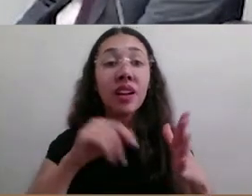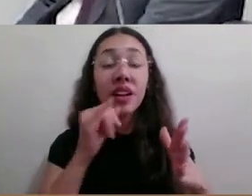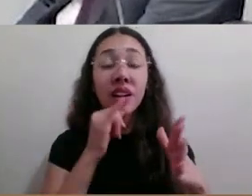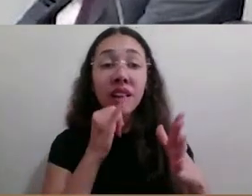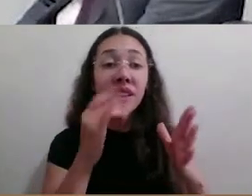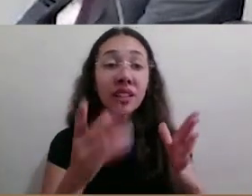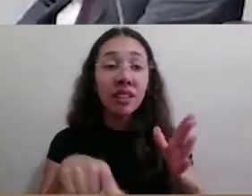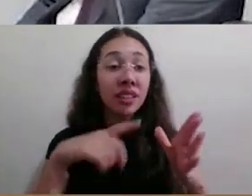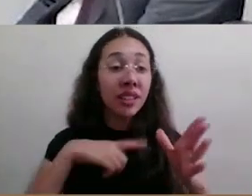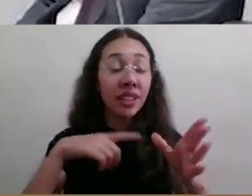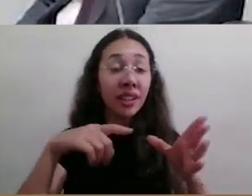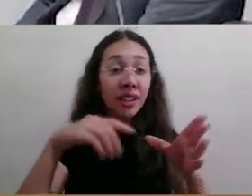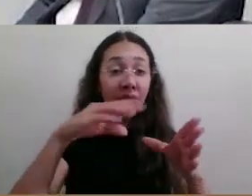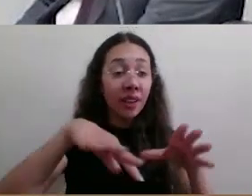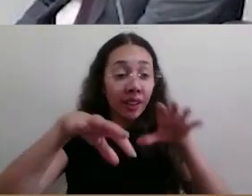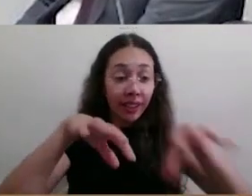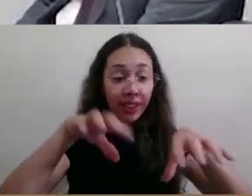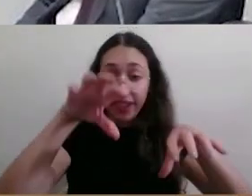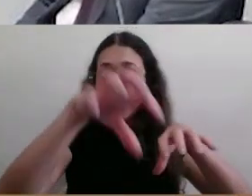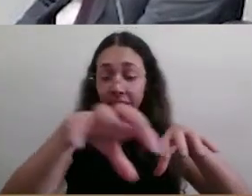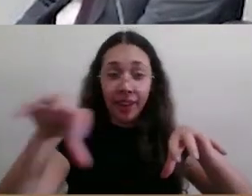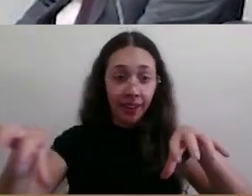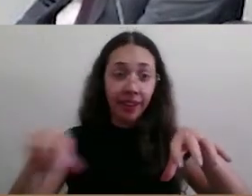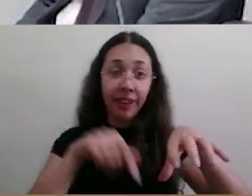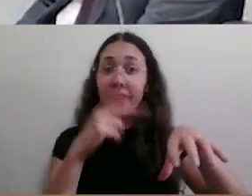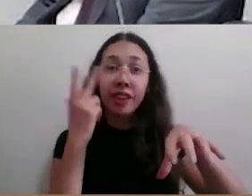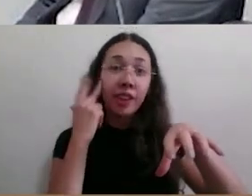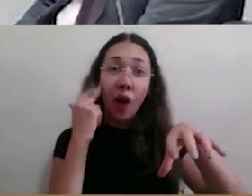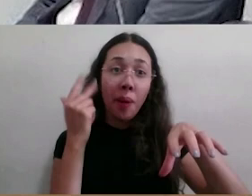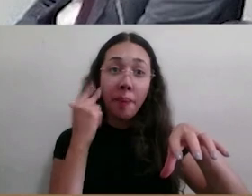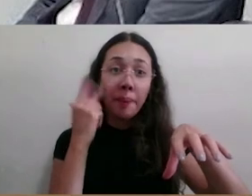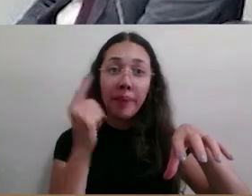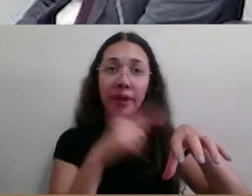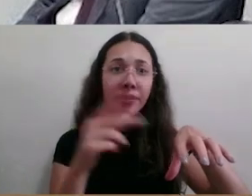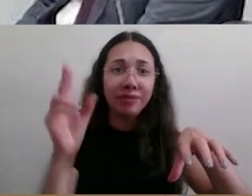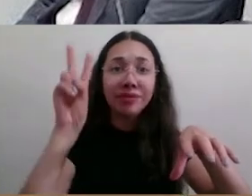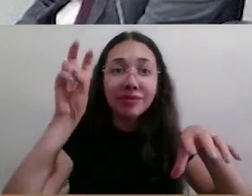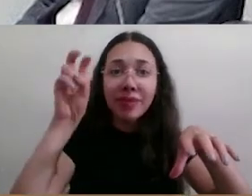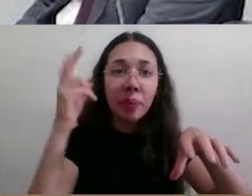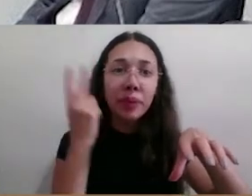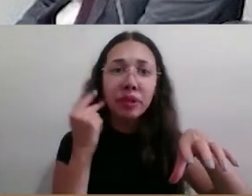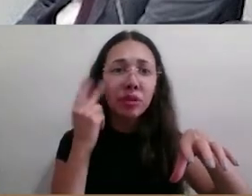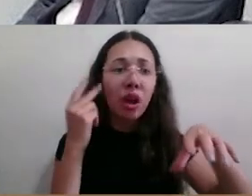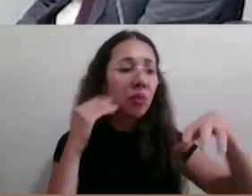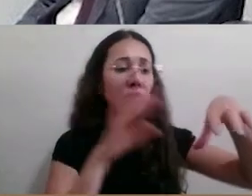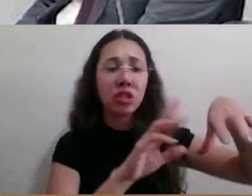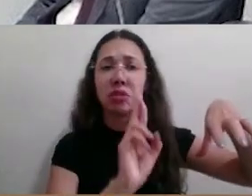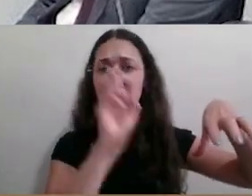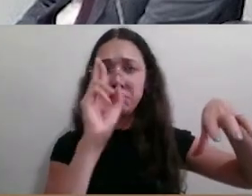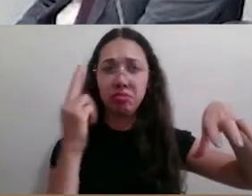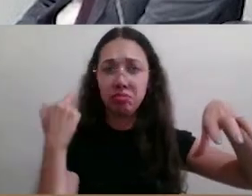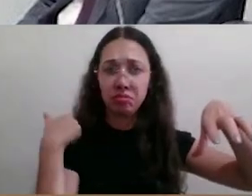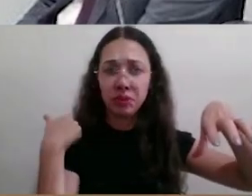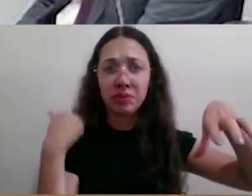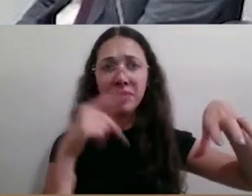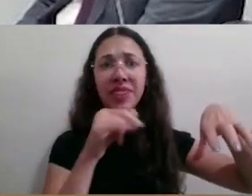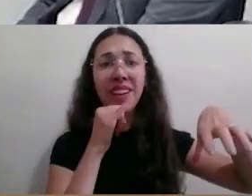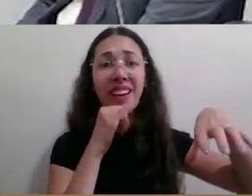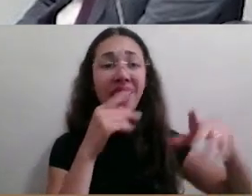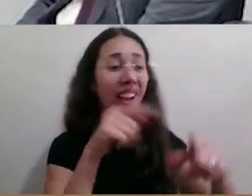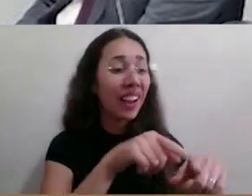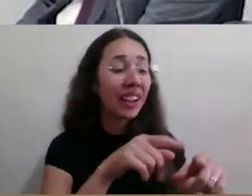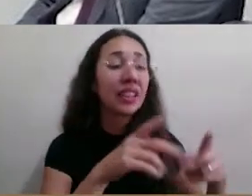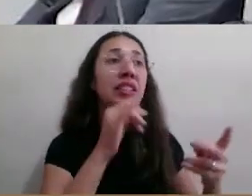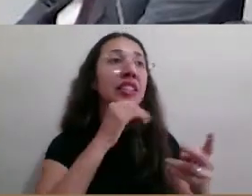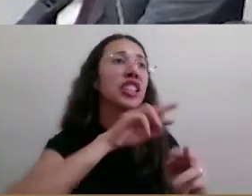comum, imagine nós lá numa vara comum, né? Com uma competência delegada, com tudo, né? Com criminal, com execução, com civil. E